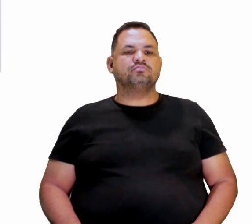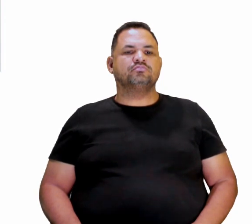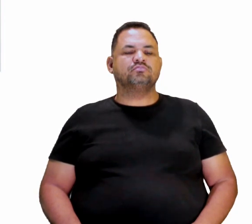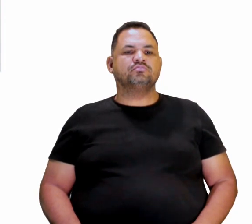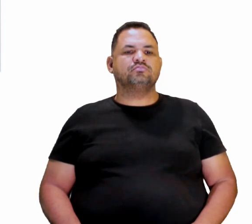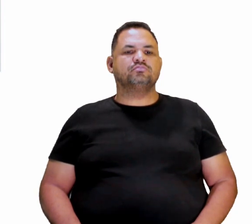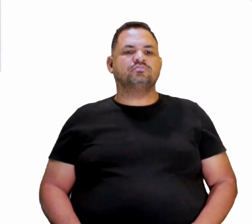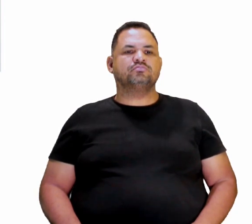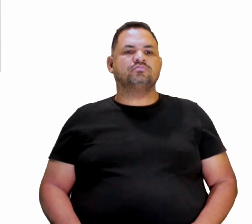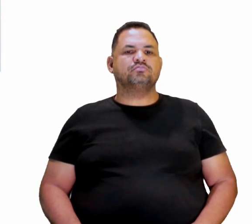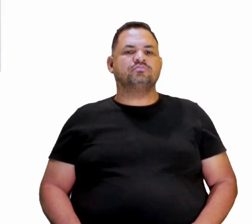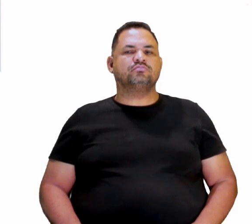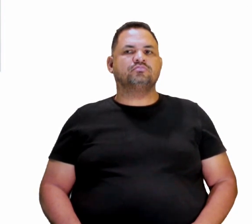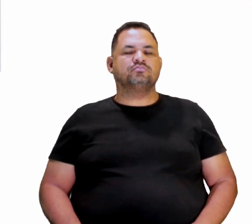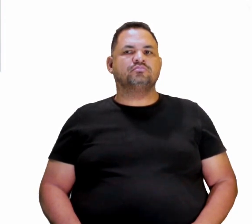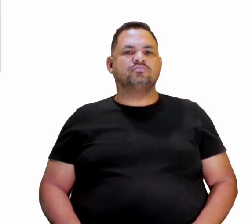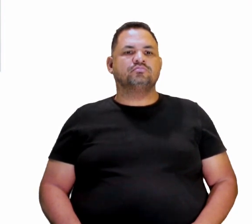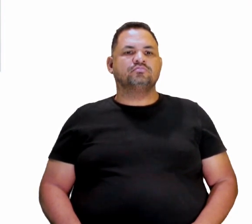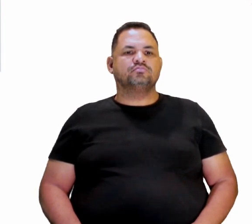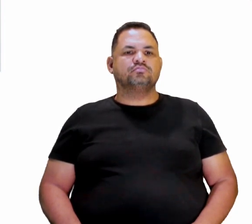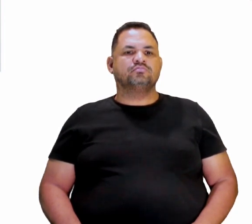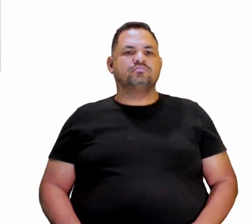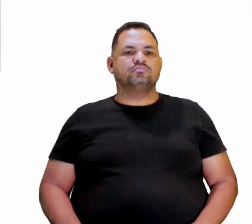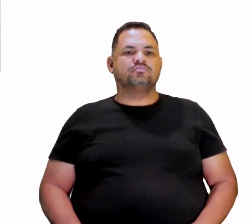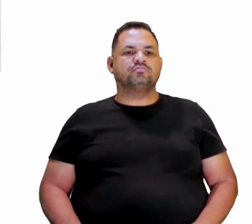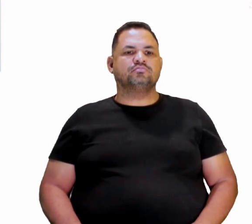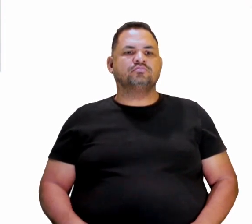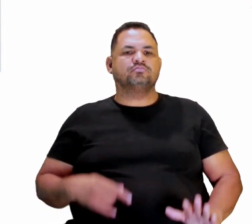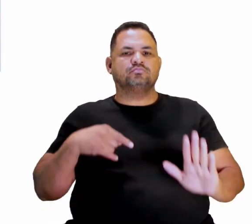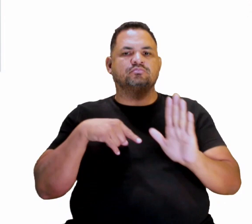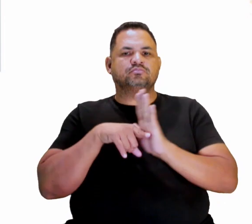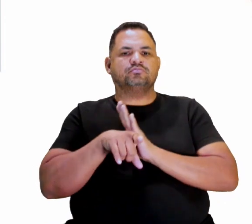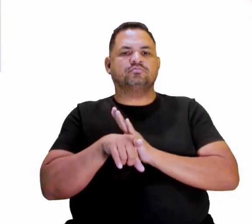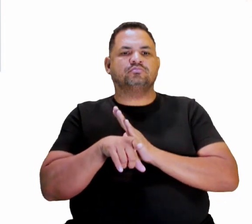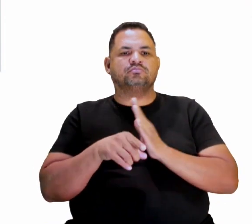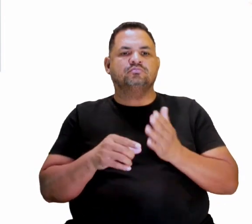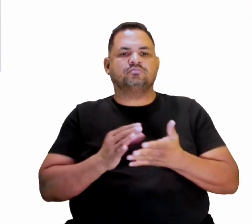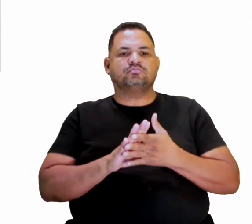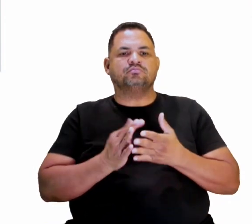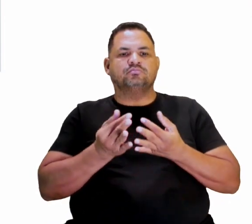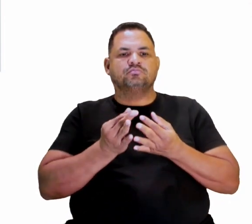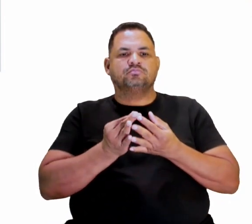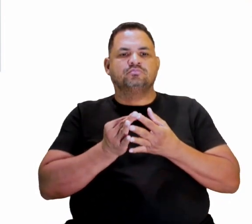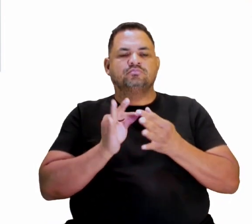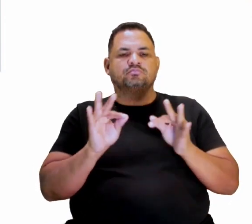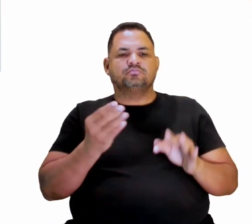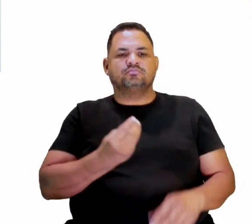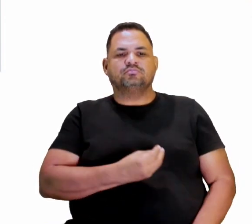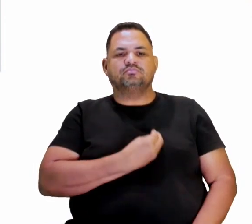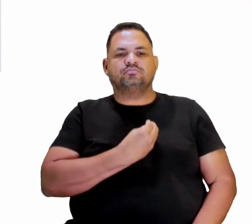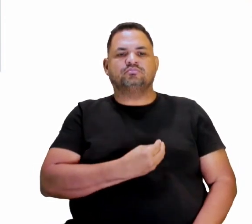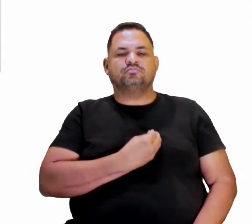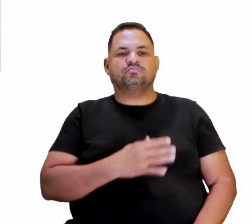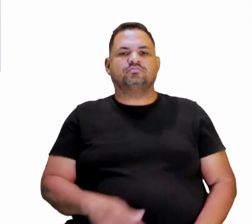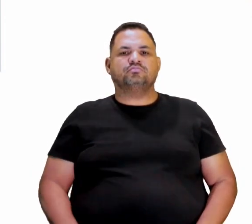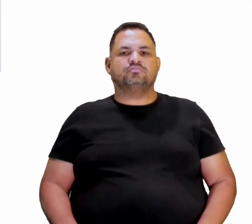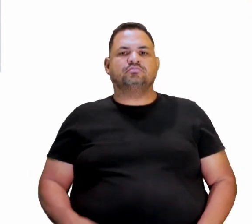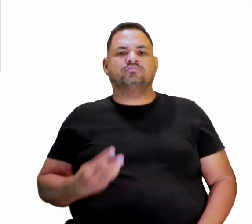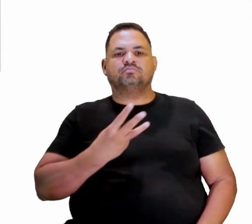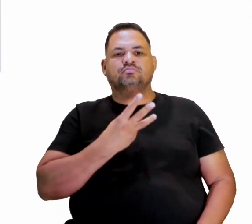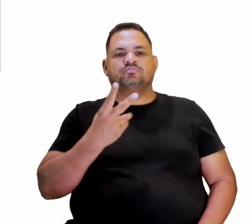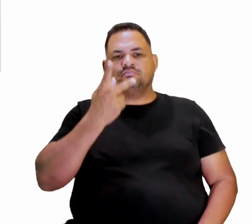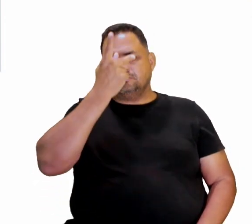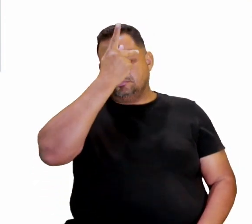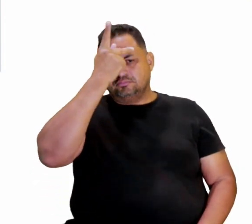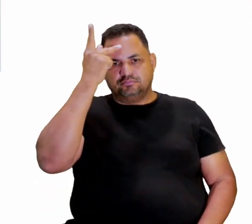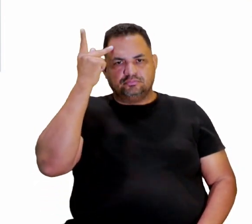que frequência? Aí logo em seguida vem a questão da pergunta com simple present. Aqui a pergunta na terceira pessoa do singular.